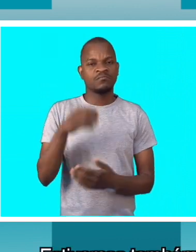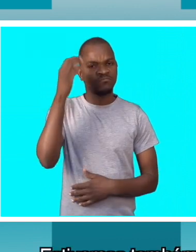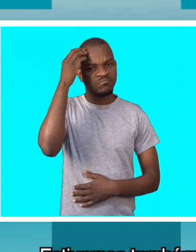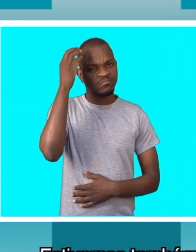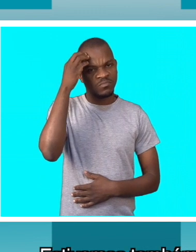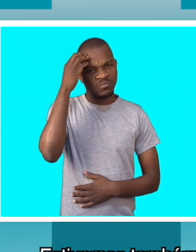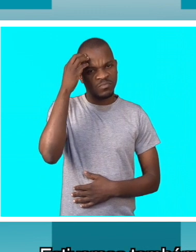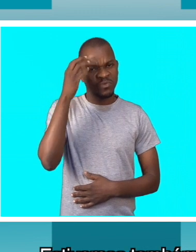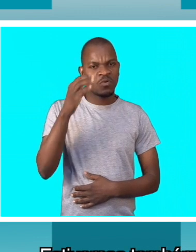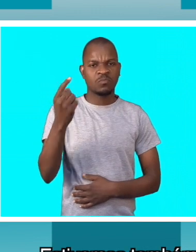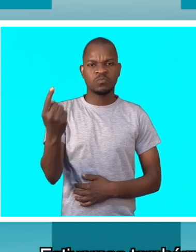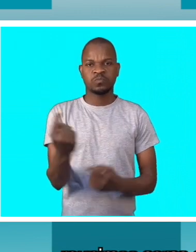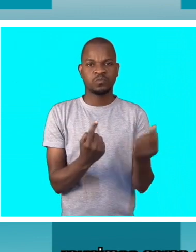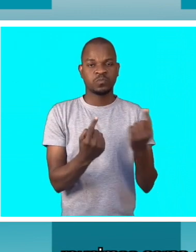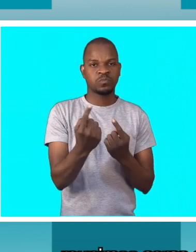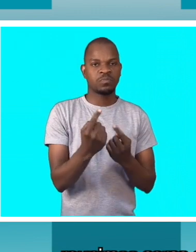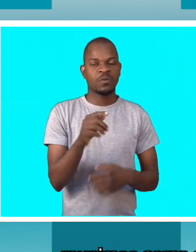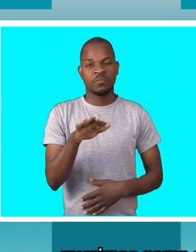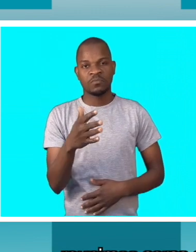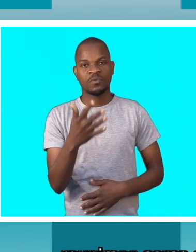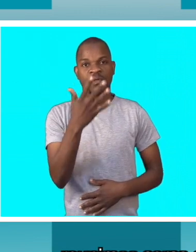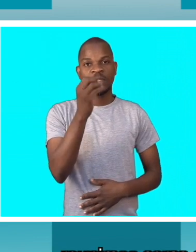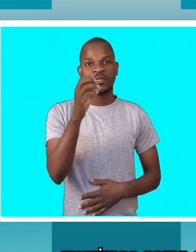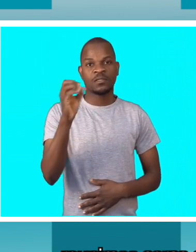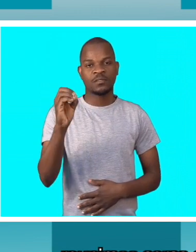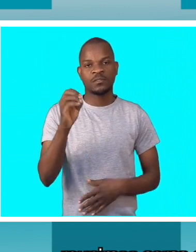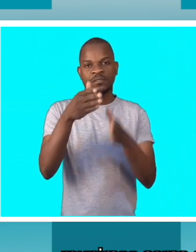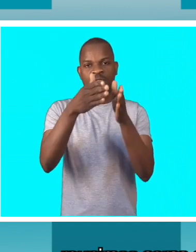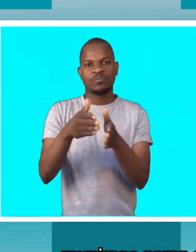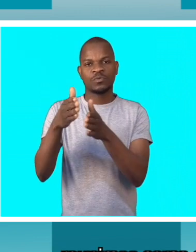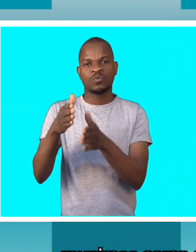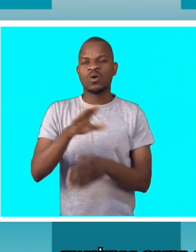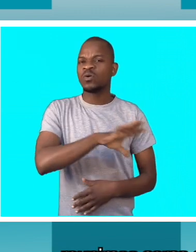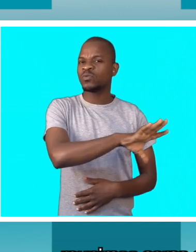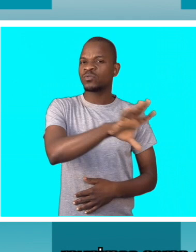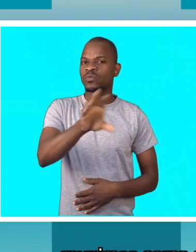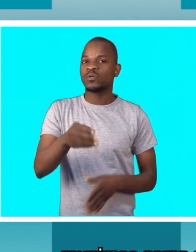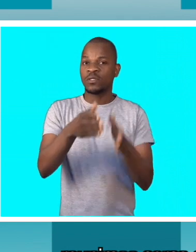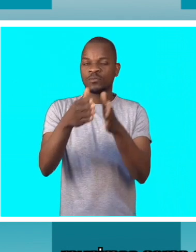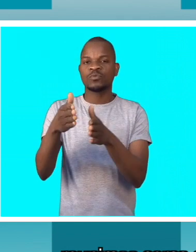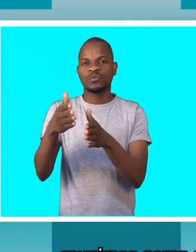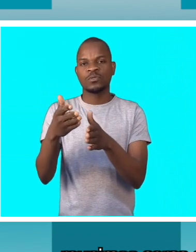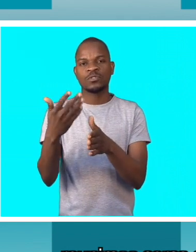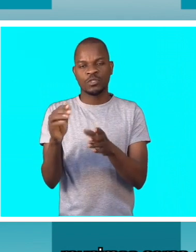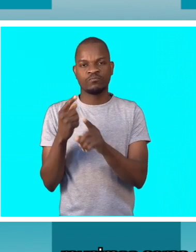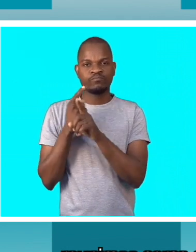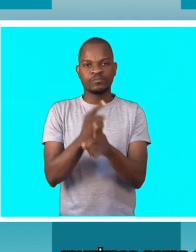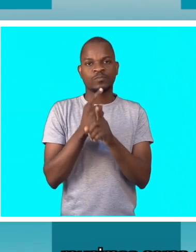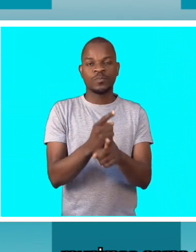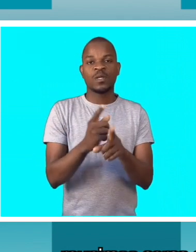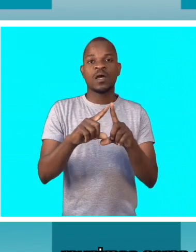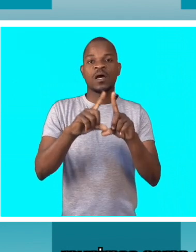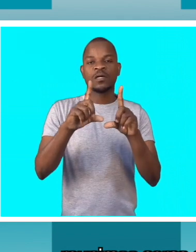Municipal de Canguambucoana, reunimos cerca de 500 pessoas, todas elas que se beneficiam de